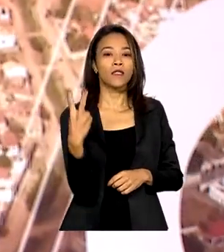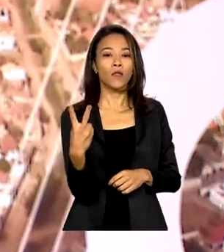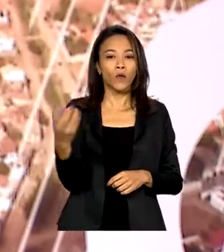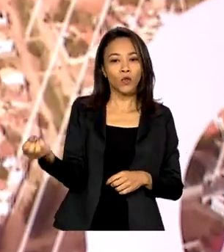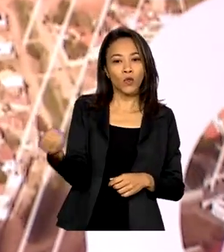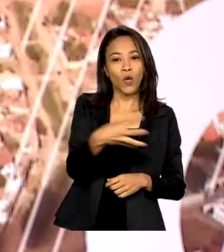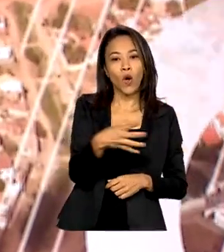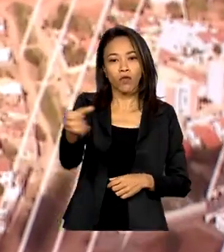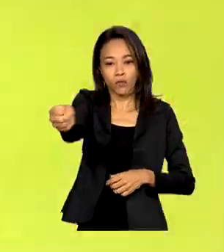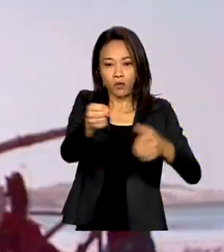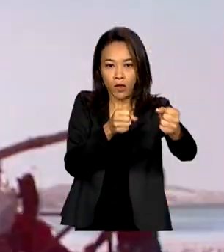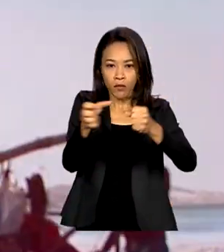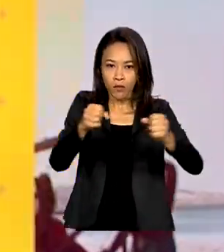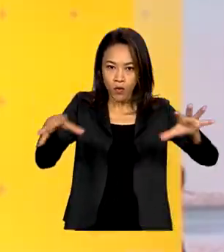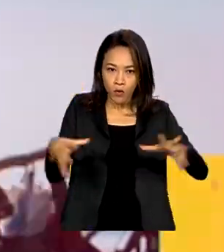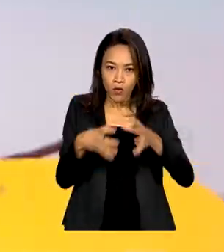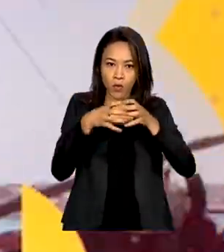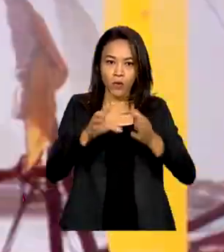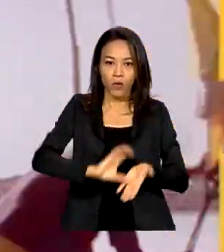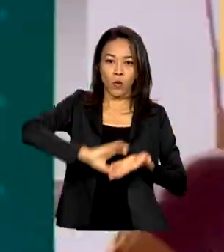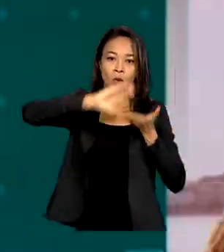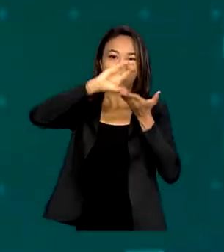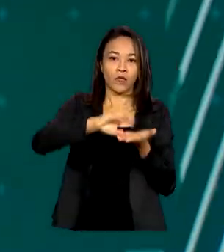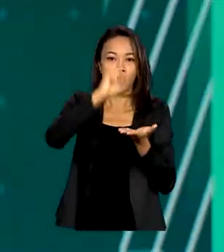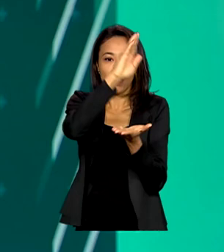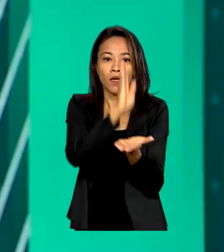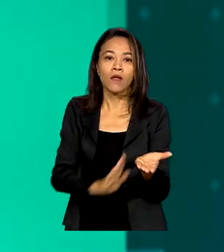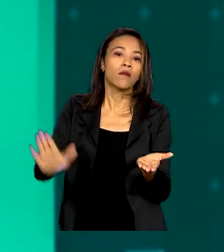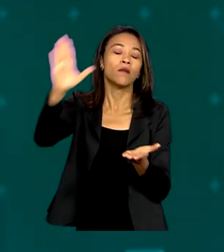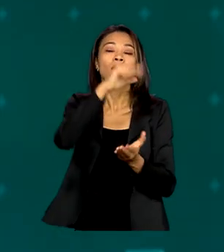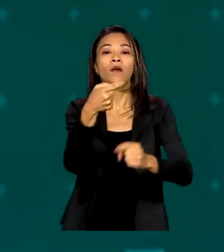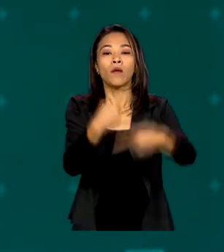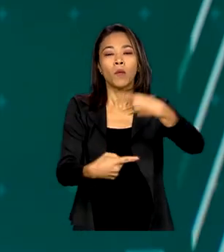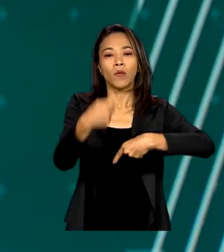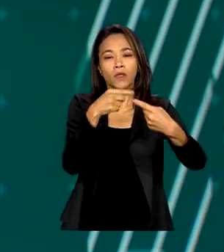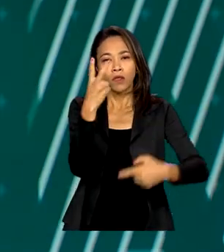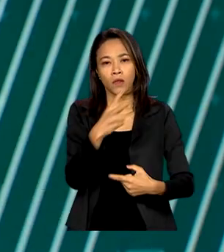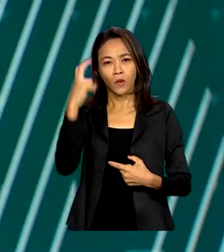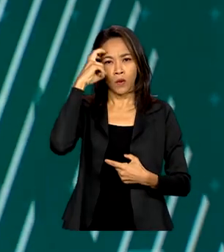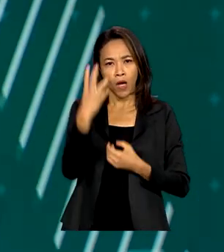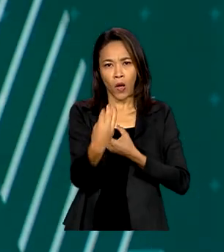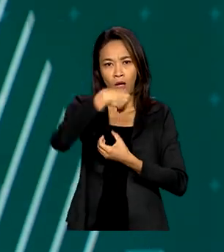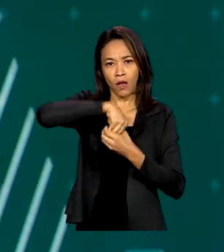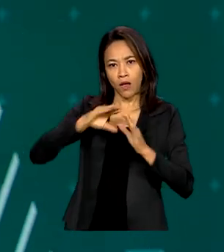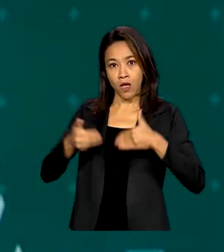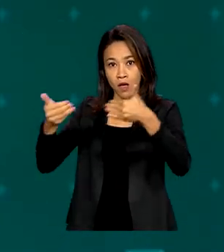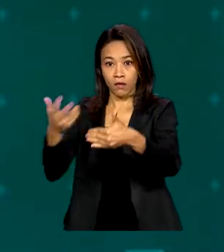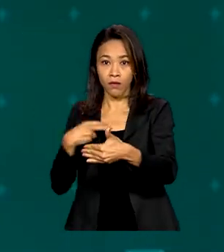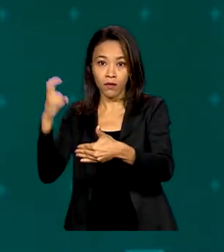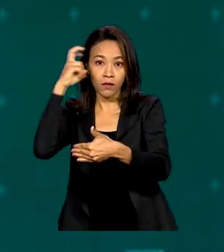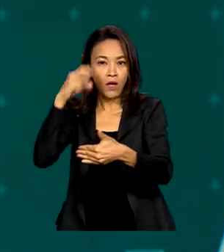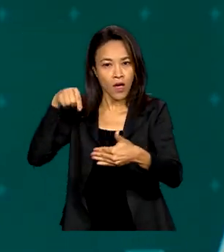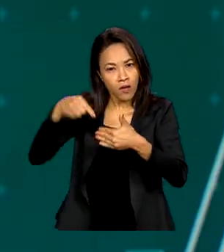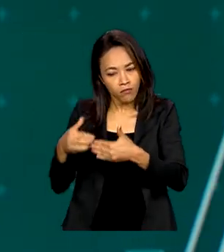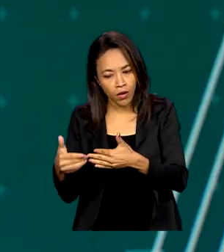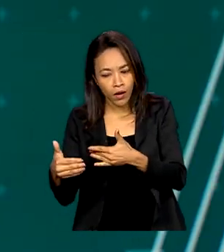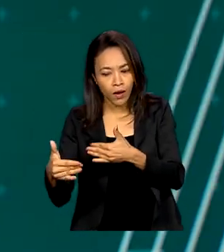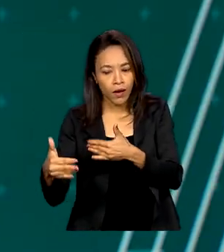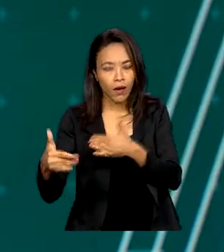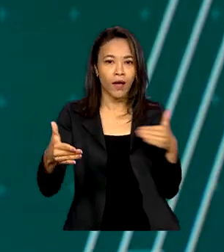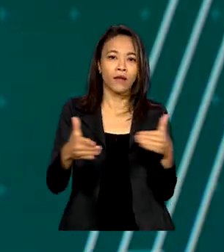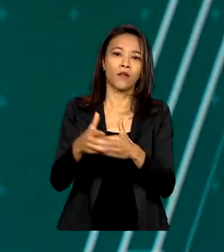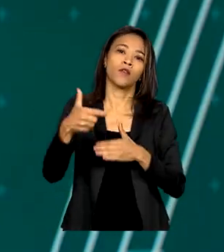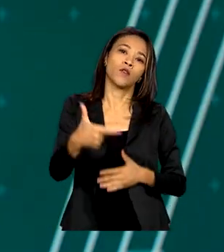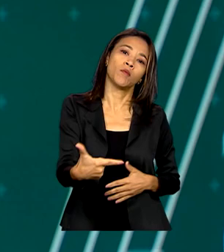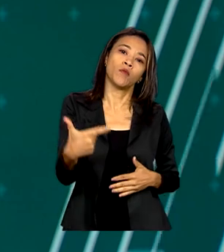tomam posse hoje no Conselho Nacional de Política Cultural do Ministério da Cultura. O grupo, com mandato até 2025, tem